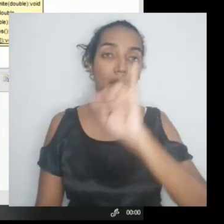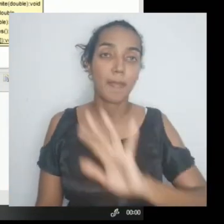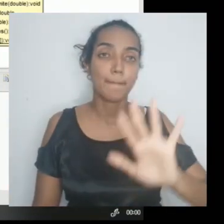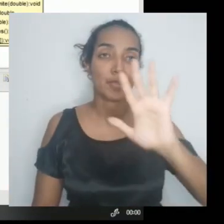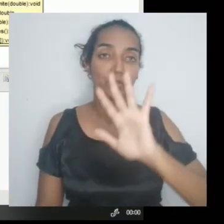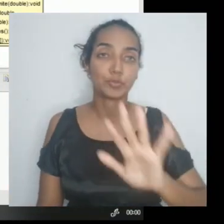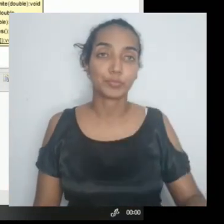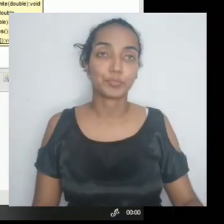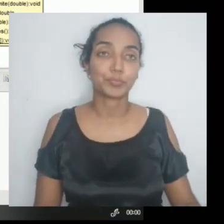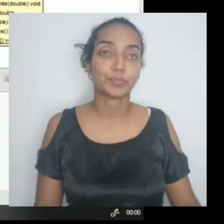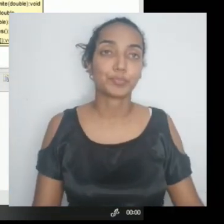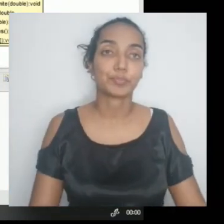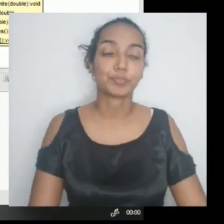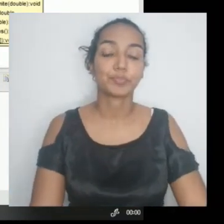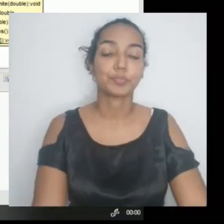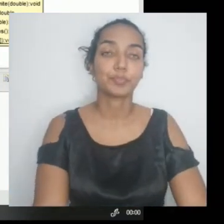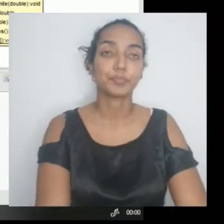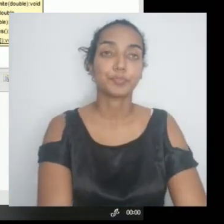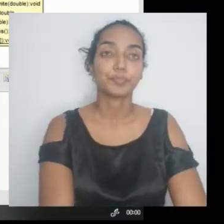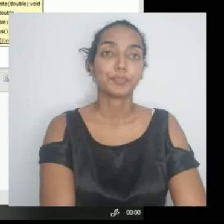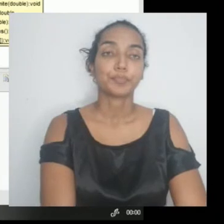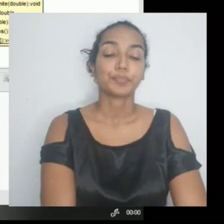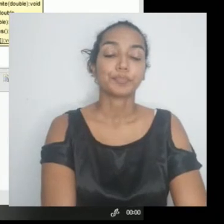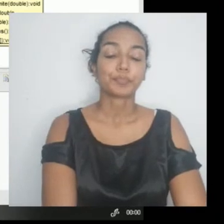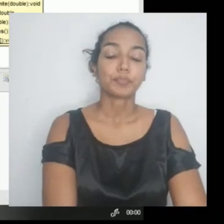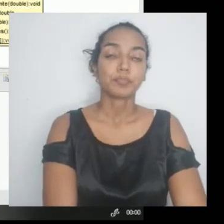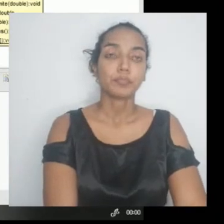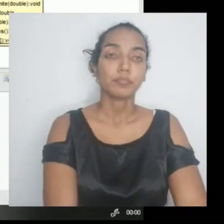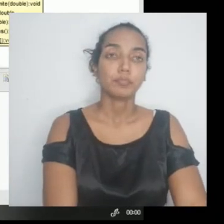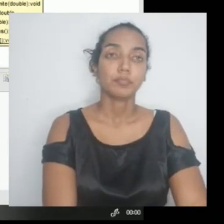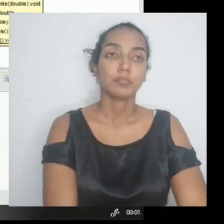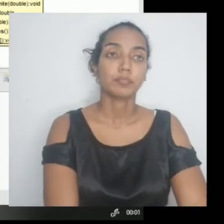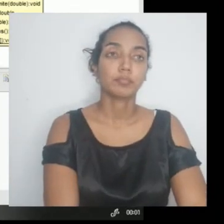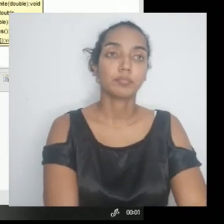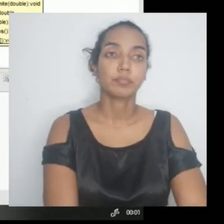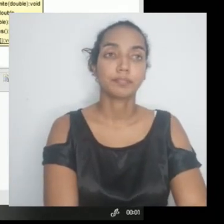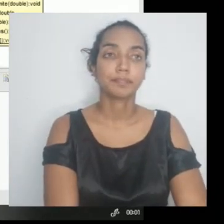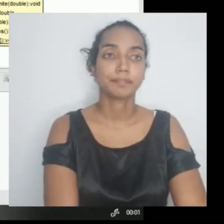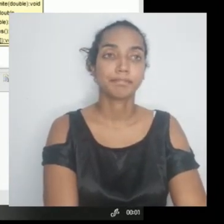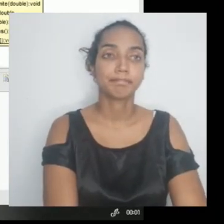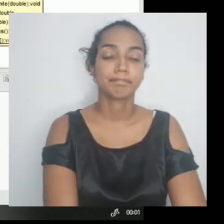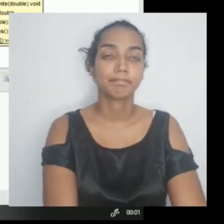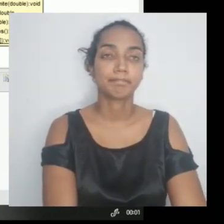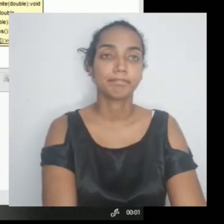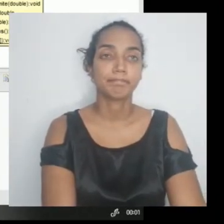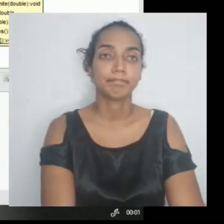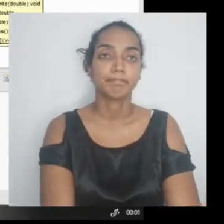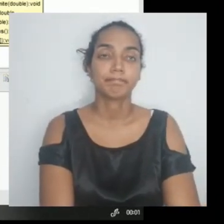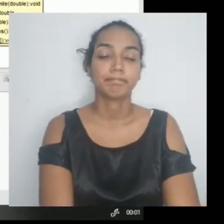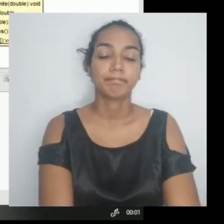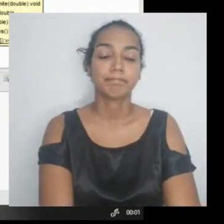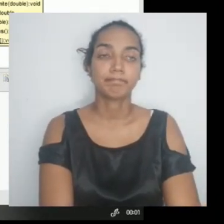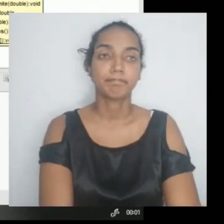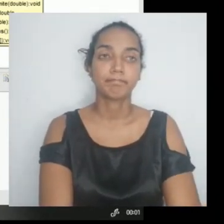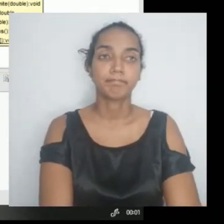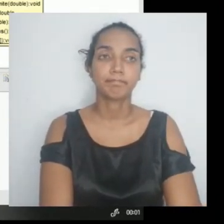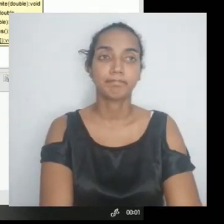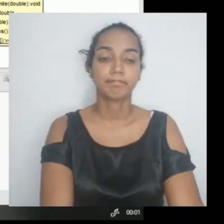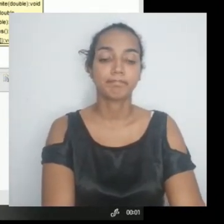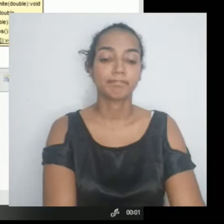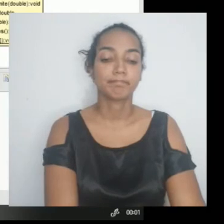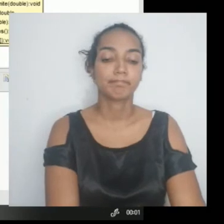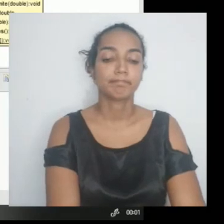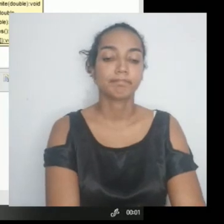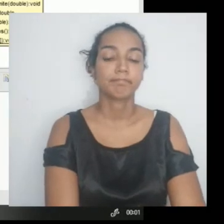this.getNumero. E se parâmetro.getSaldo igual, posso comparar com igual, porque isso é um tipo primitivo, for igual a